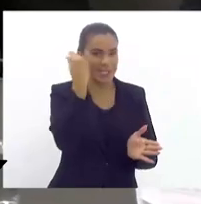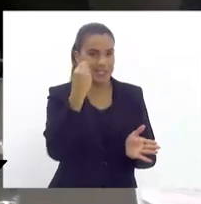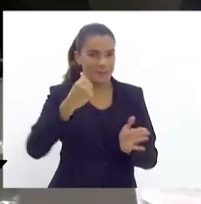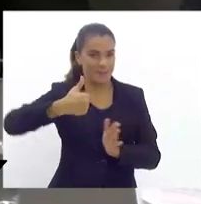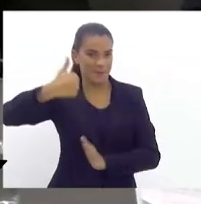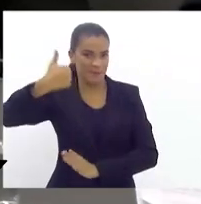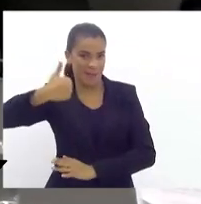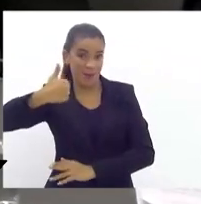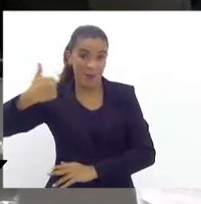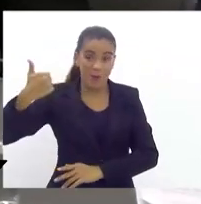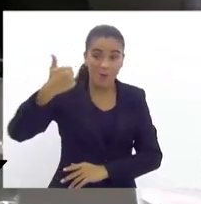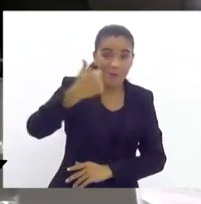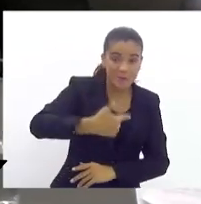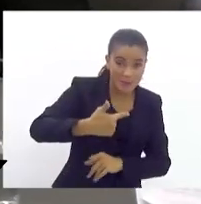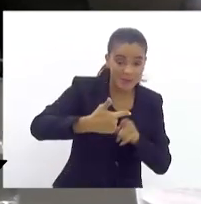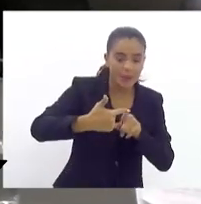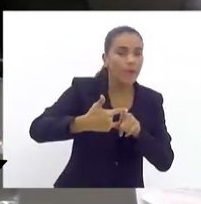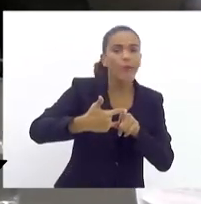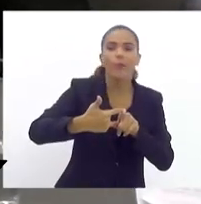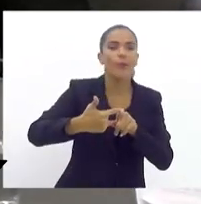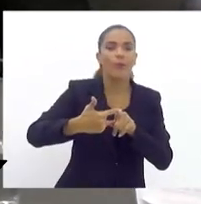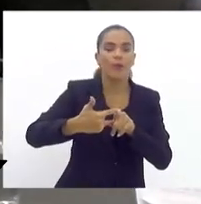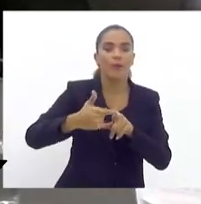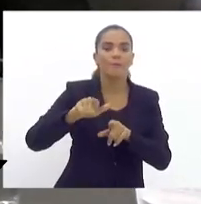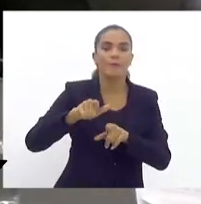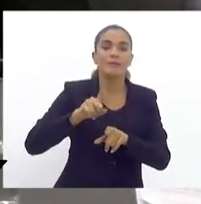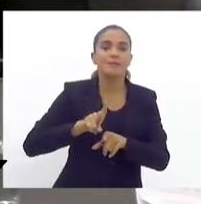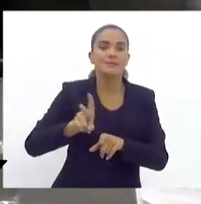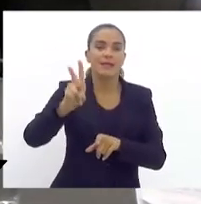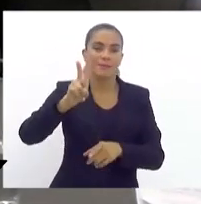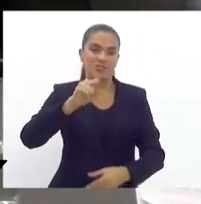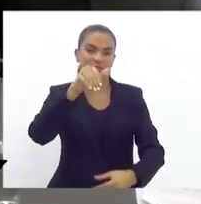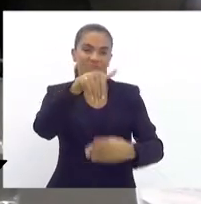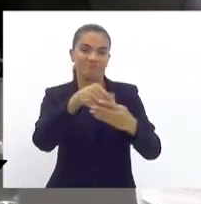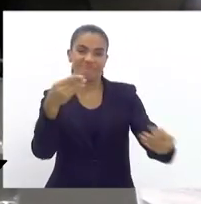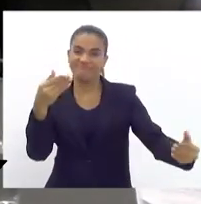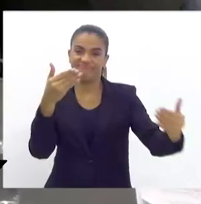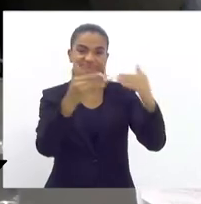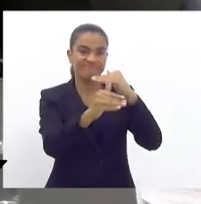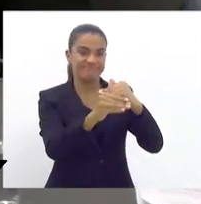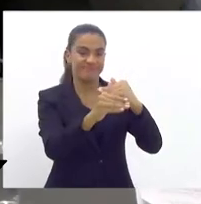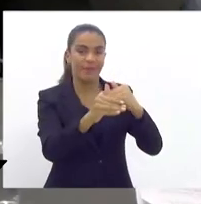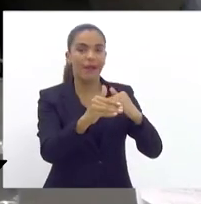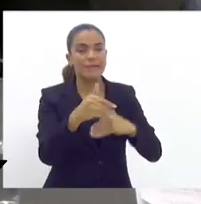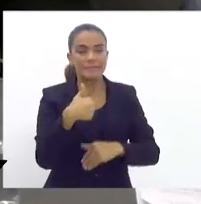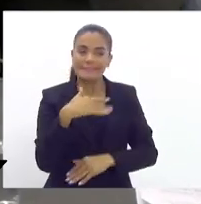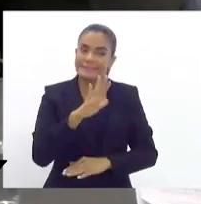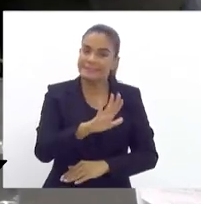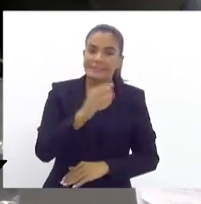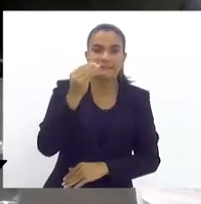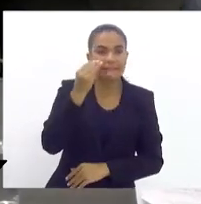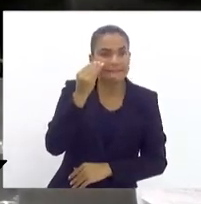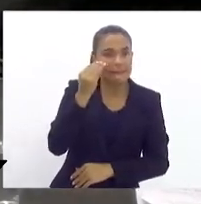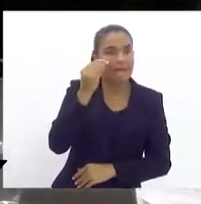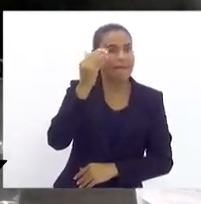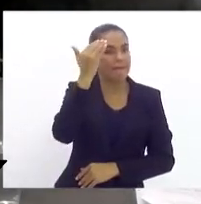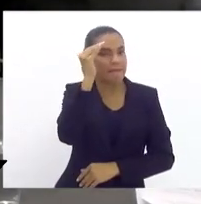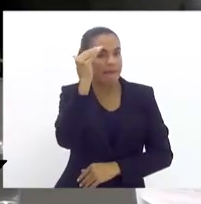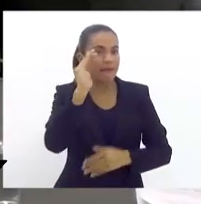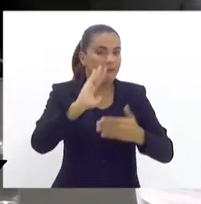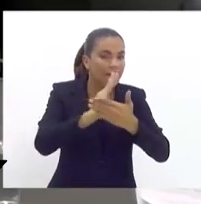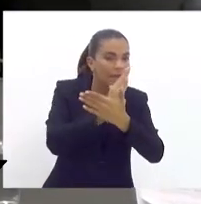segundo elemento, sempre que a gente dá um voto divergente, a gente tenta entender algumas coisas,